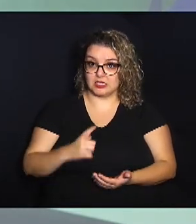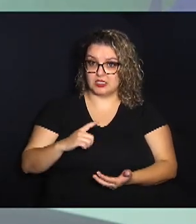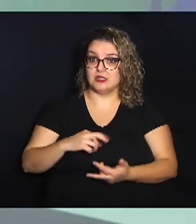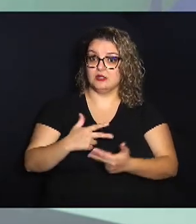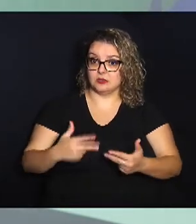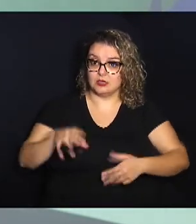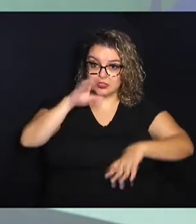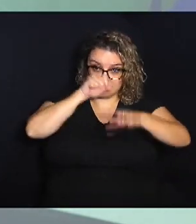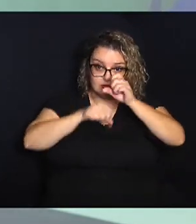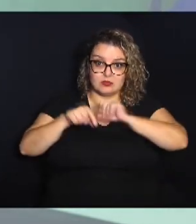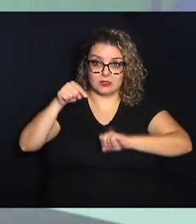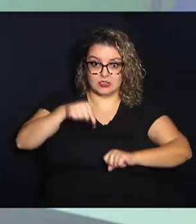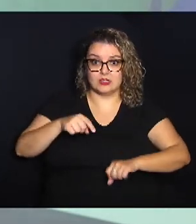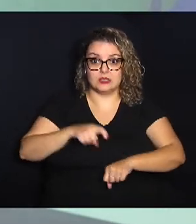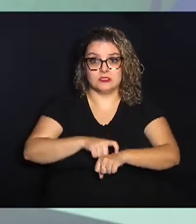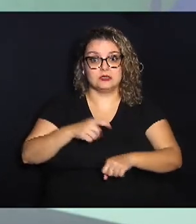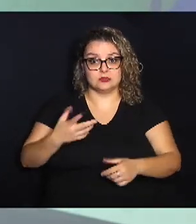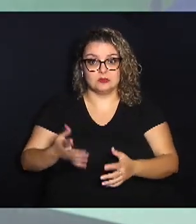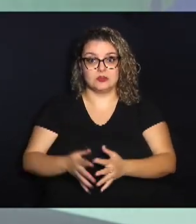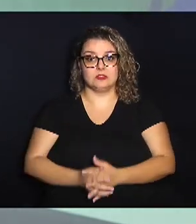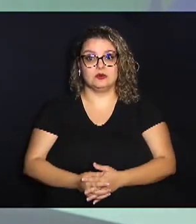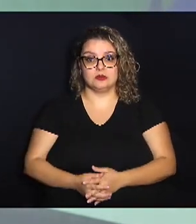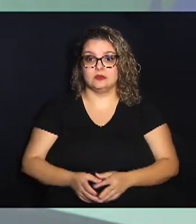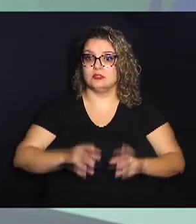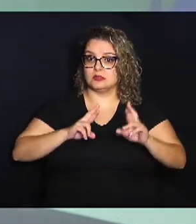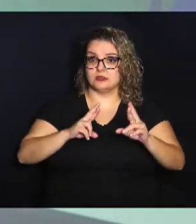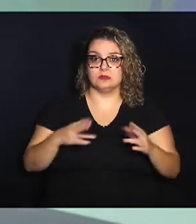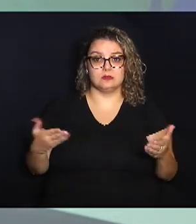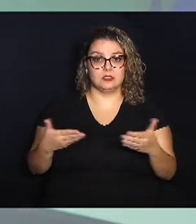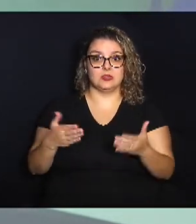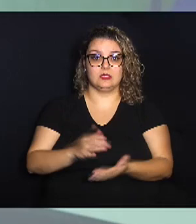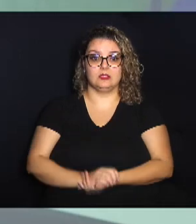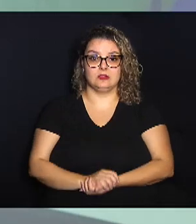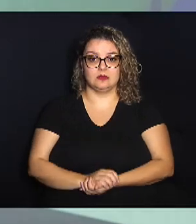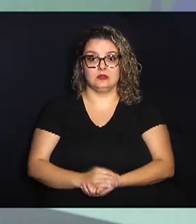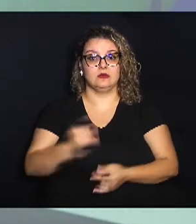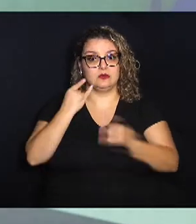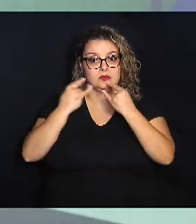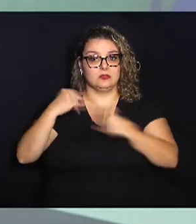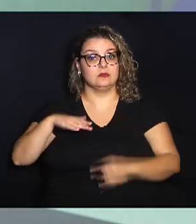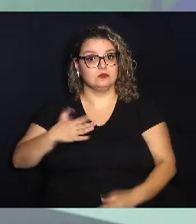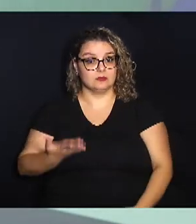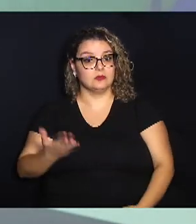aprenderam bastante desse momento, e eu espero que agora eles se interessem mais até